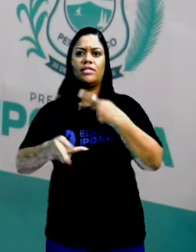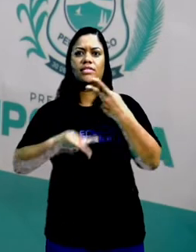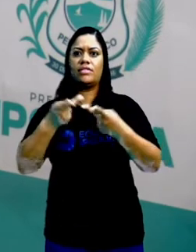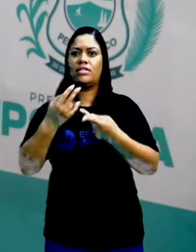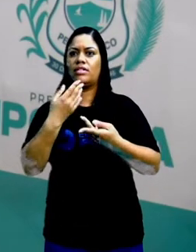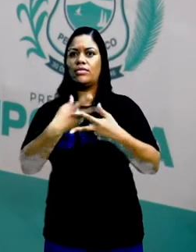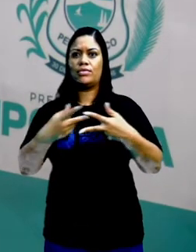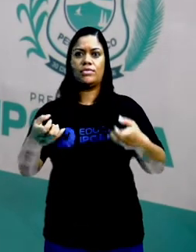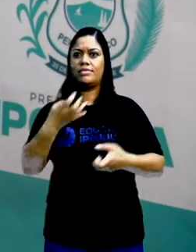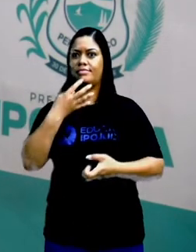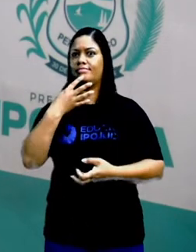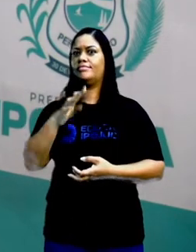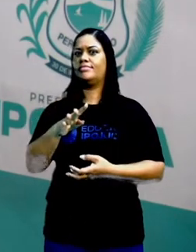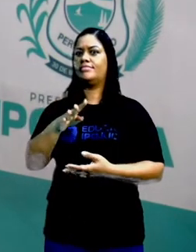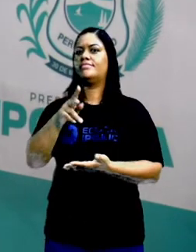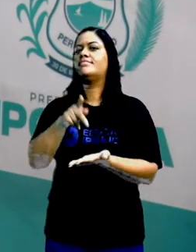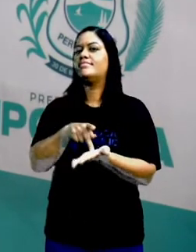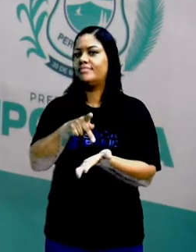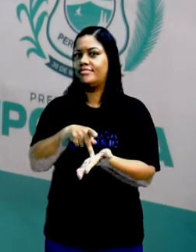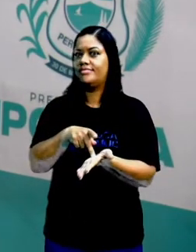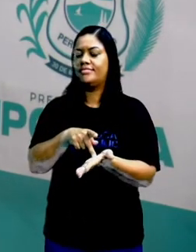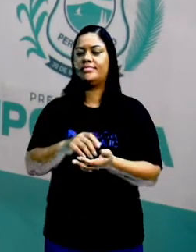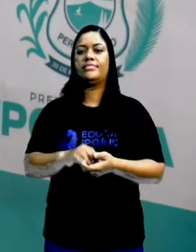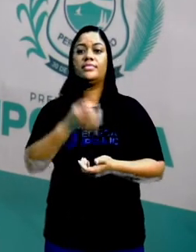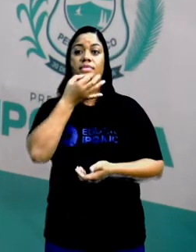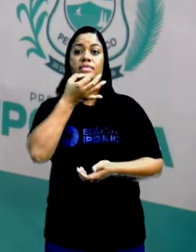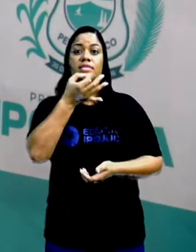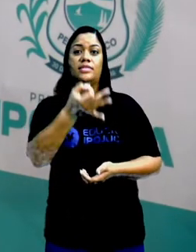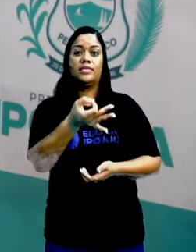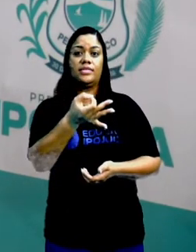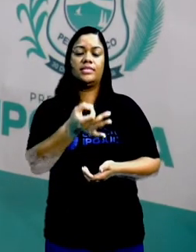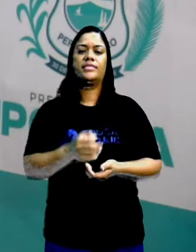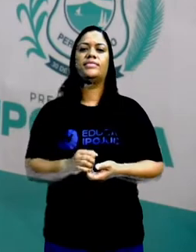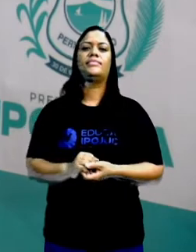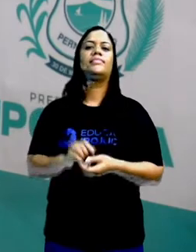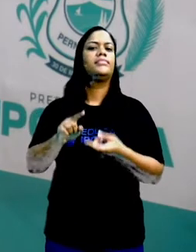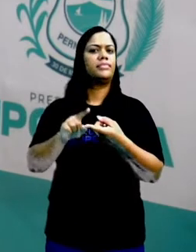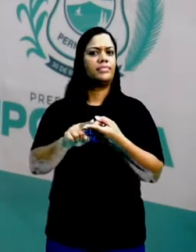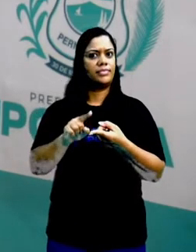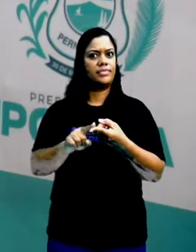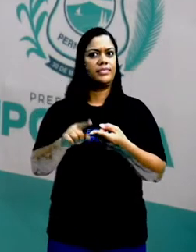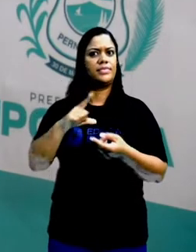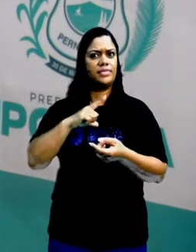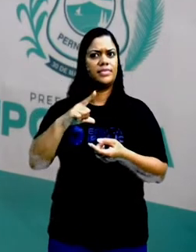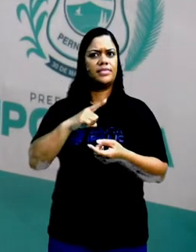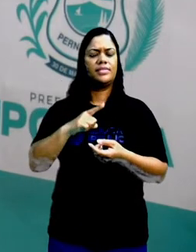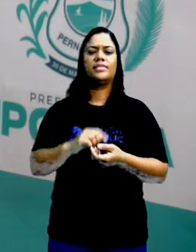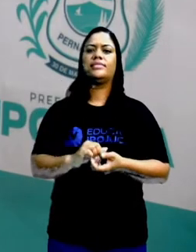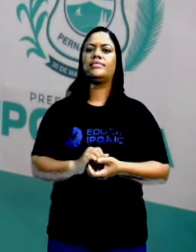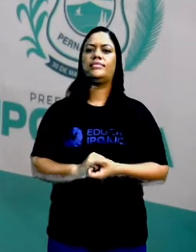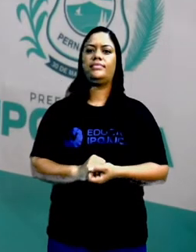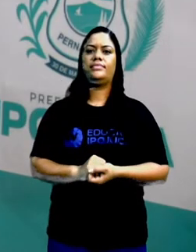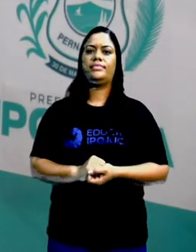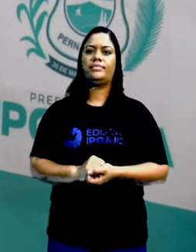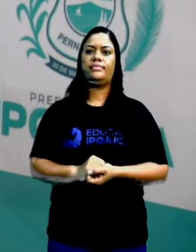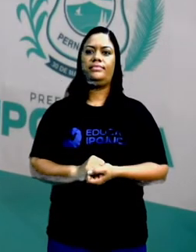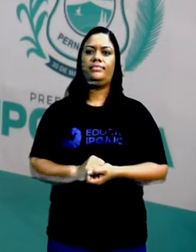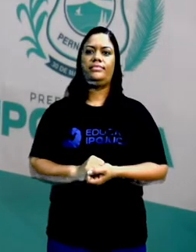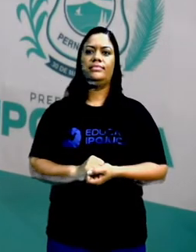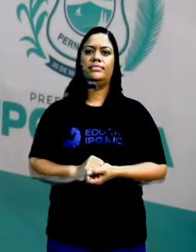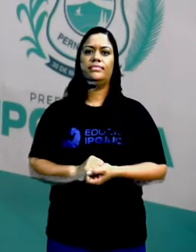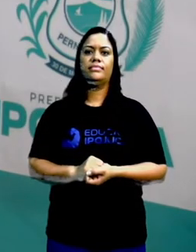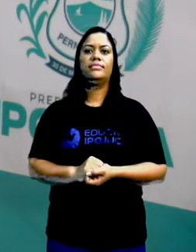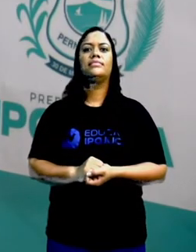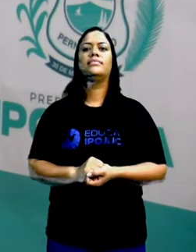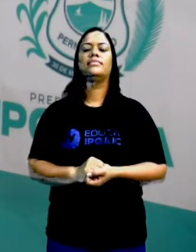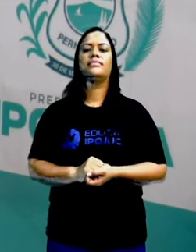vai falar sobre o que não conhece não é verdade um artigo de opinião ele também e tem essa questão traz